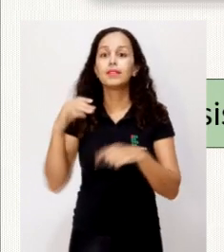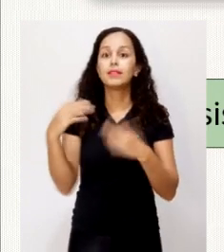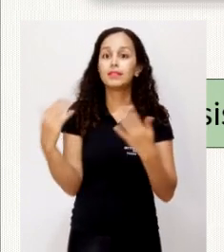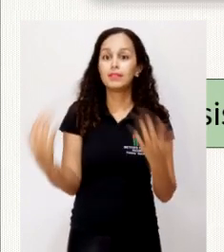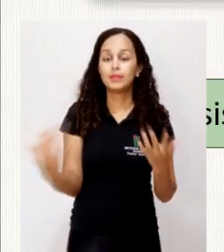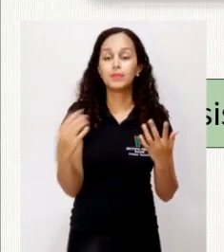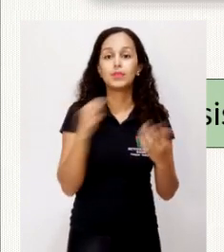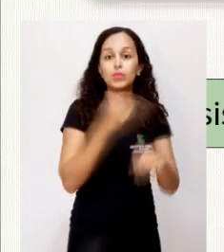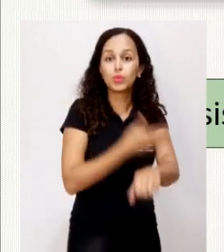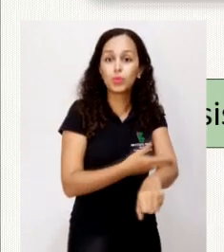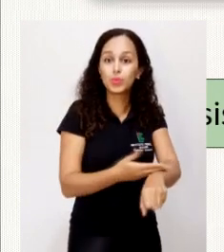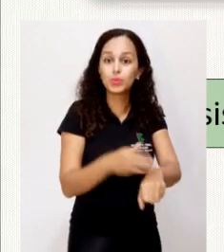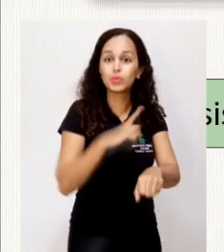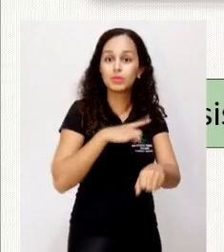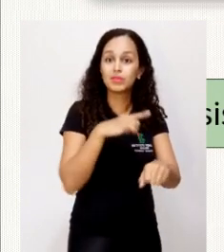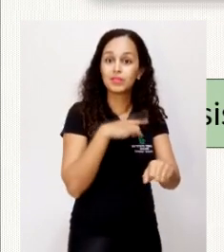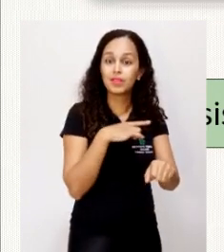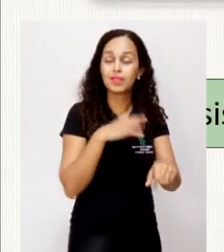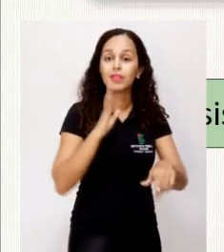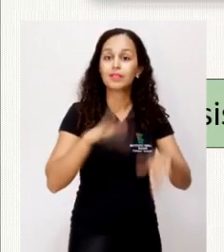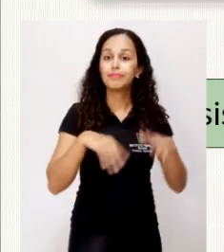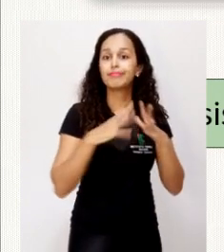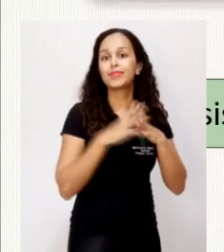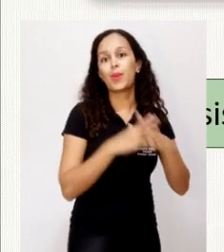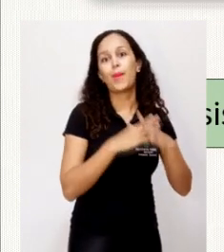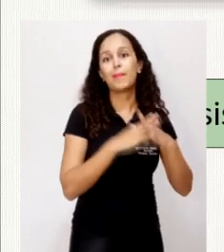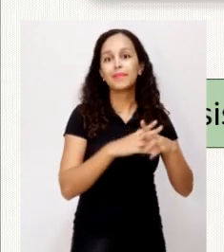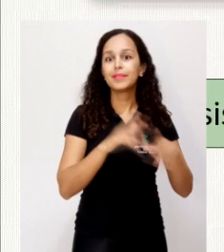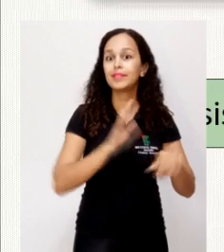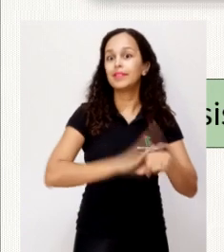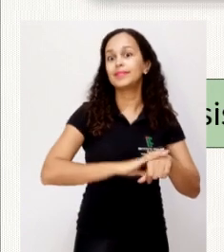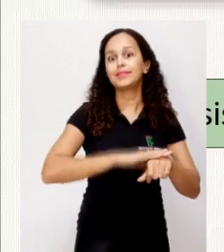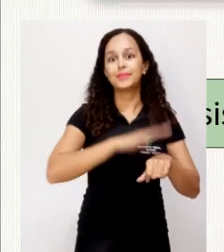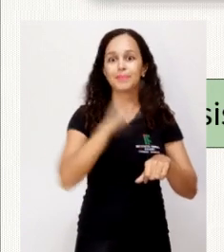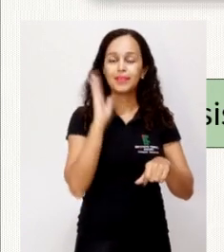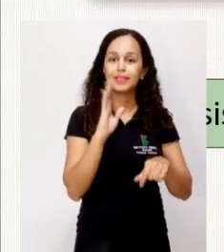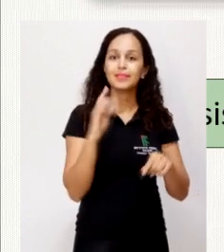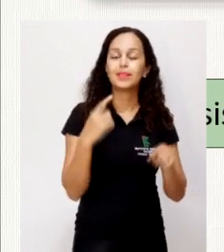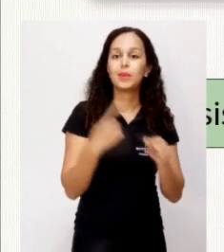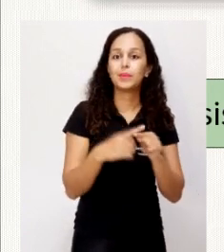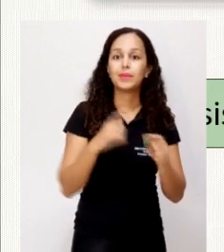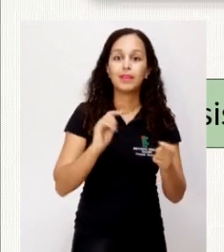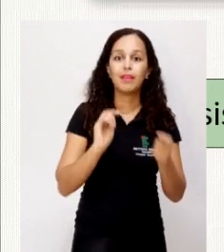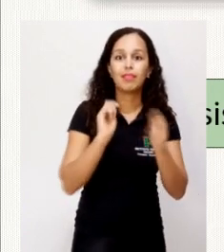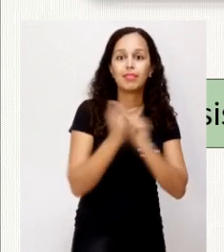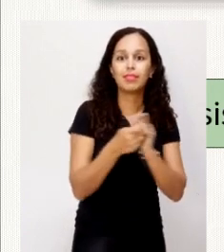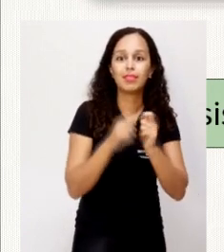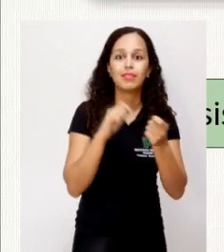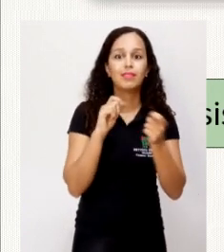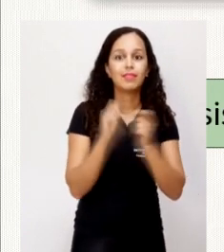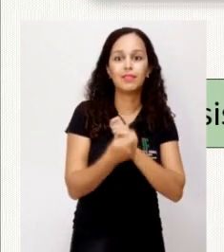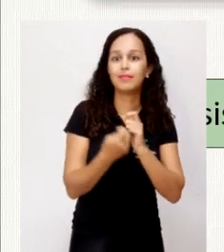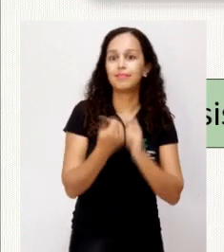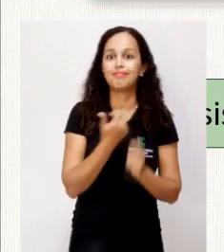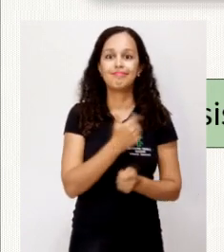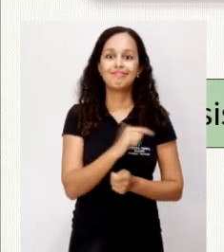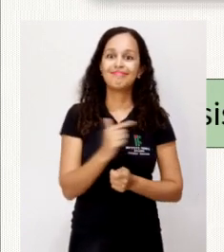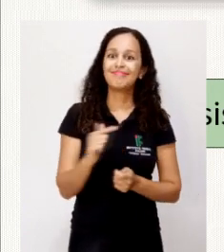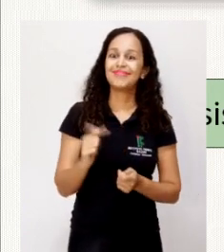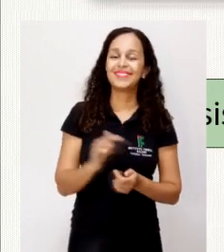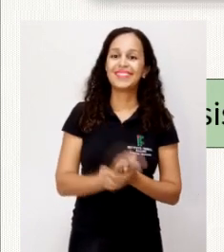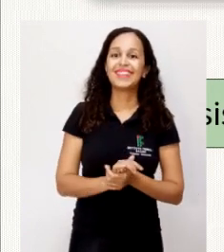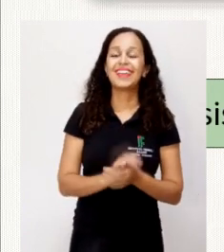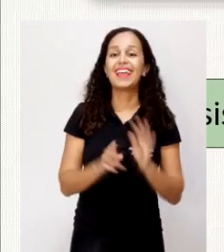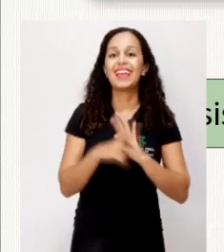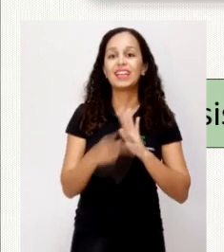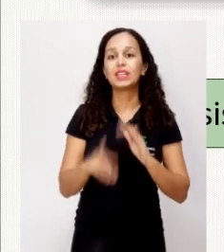que se a gente fizer o cultivo das não convencionais, que tem essa maior resistência e adaptabilidade em diferentes